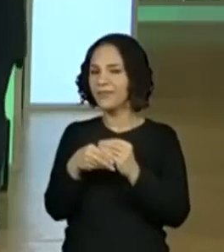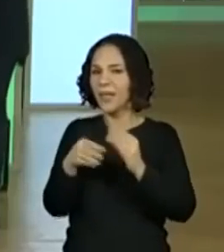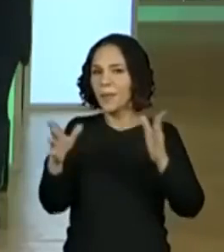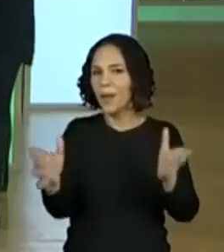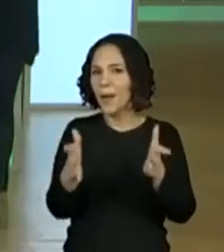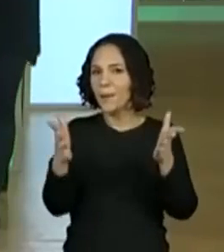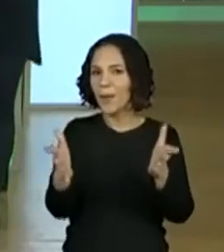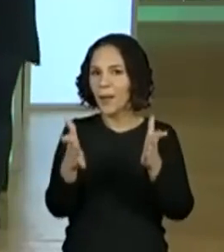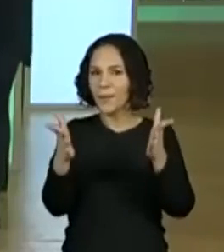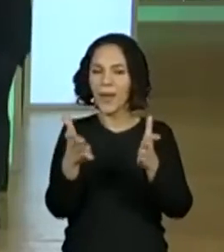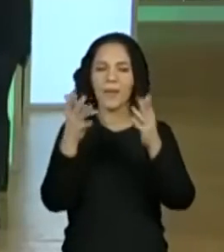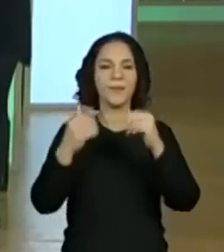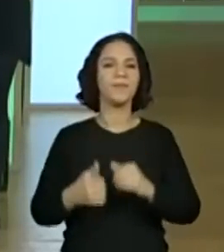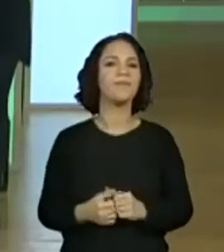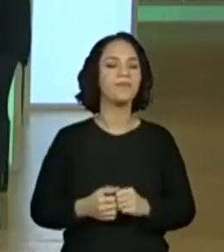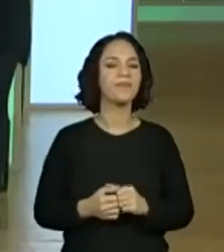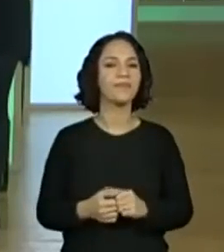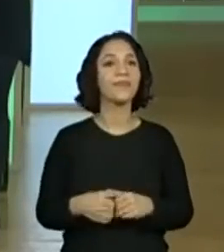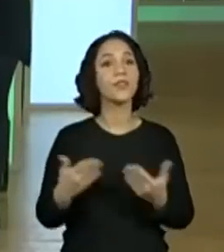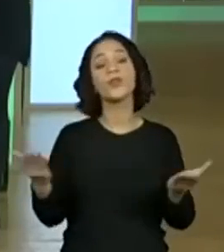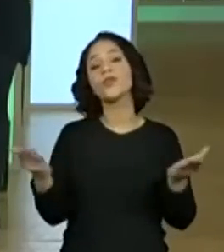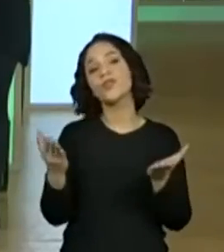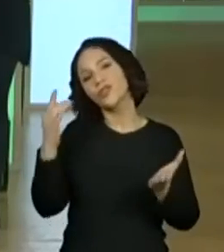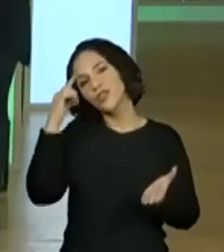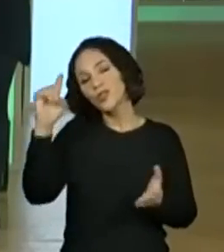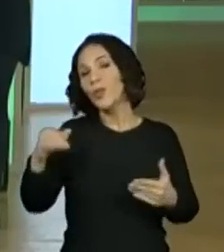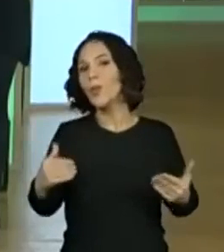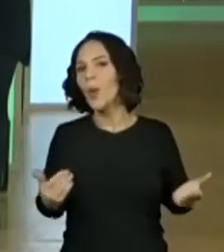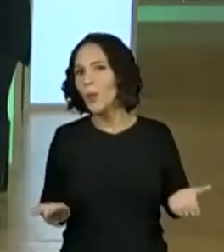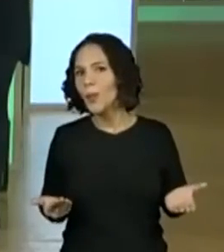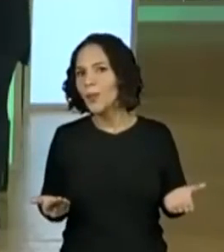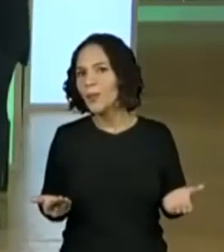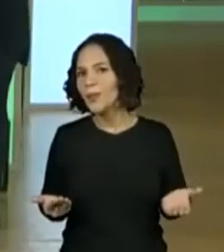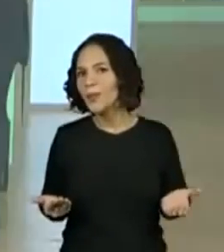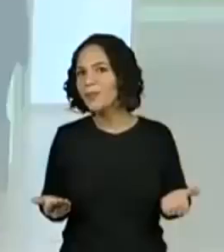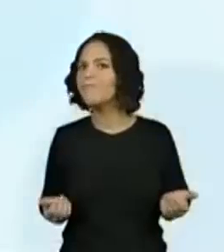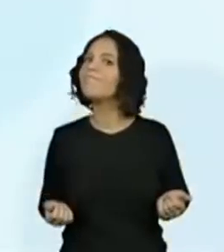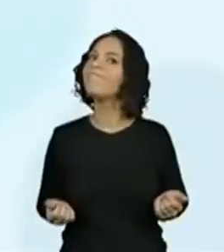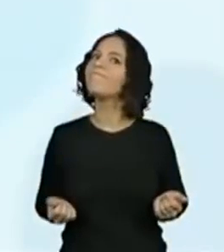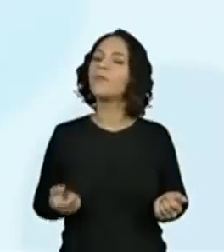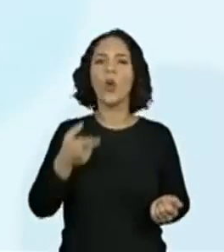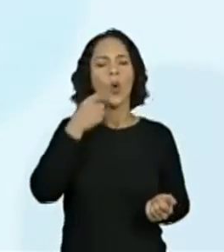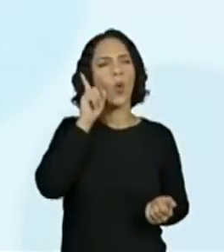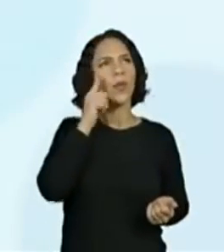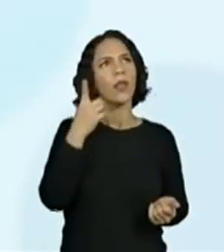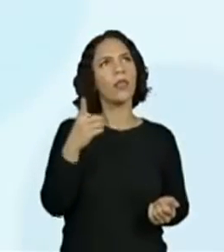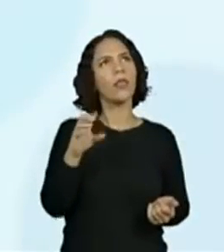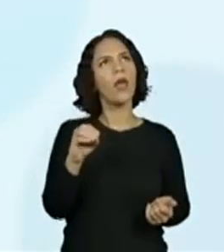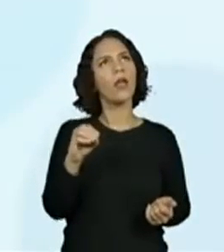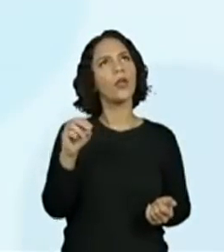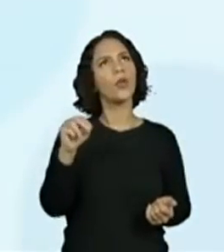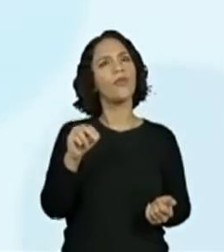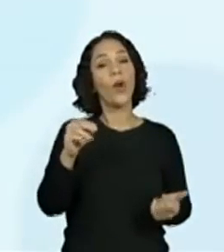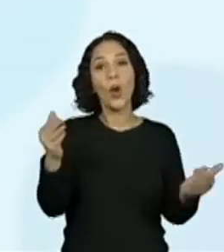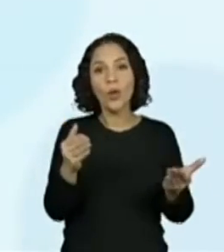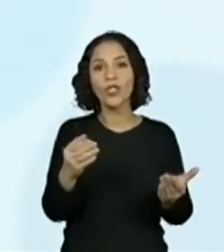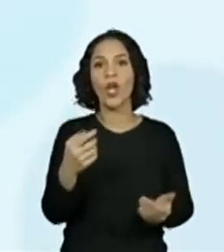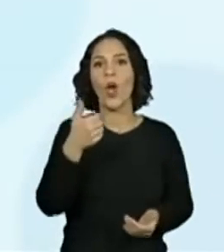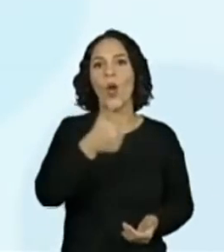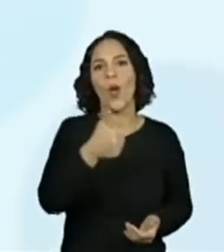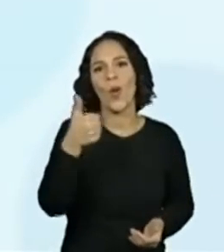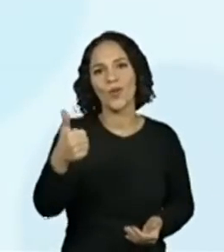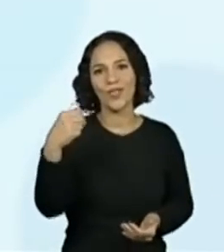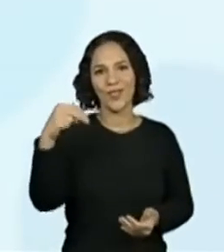contribuir bastante mesmo. Isso mesmo. Que dia é hoje? Hoje que é dia... Que dia é hoje? Se ontem foi dia 10 de novembro, hoje é dia